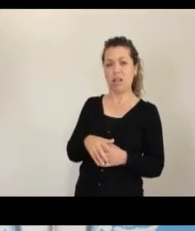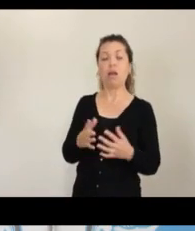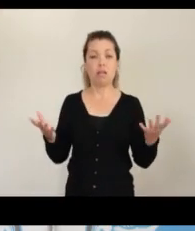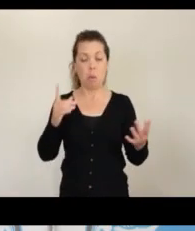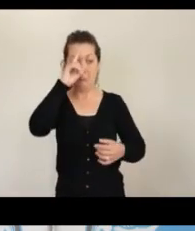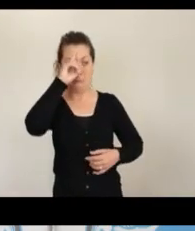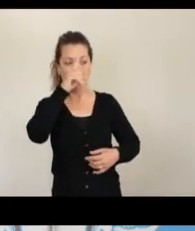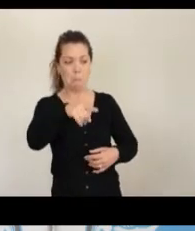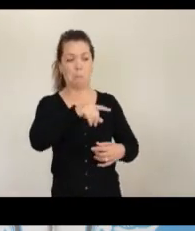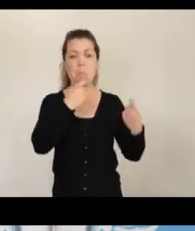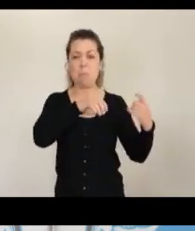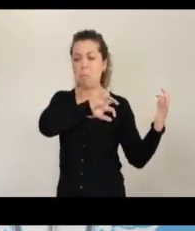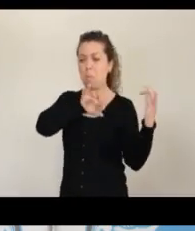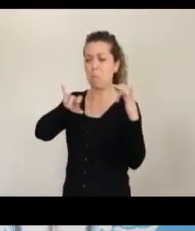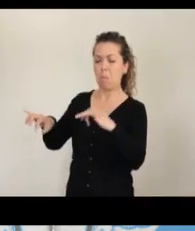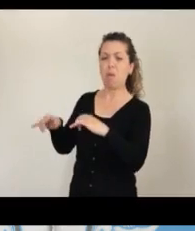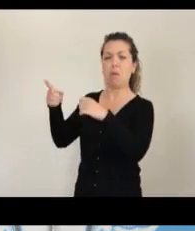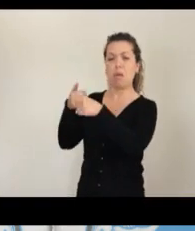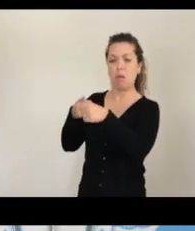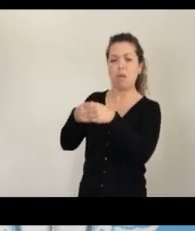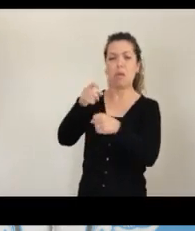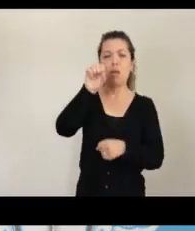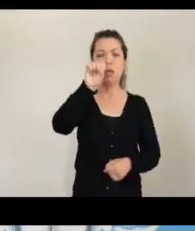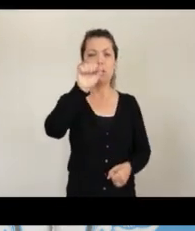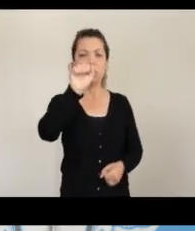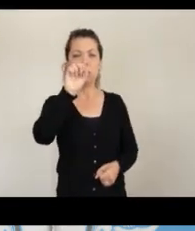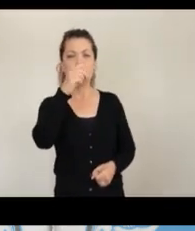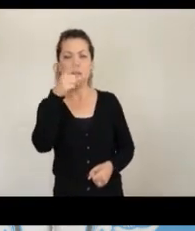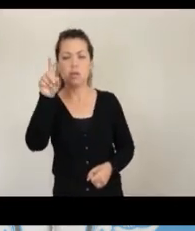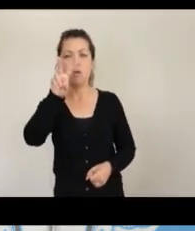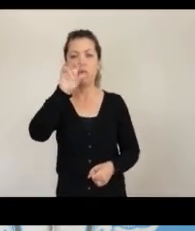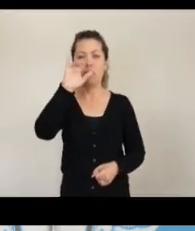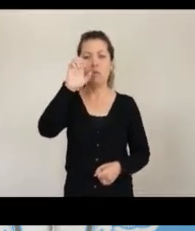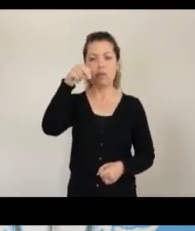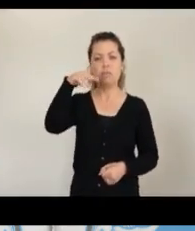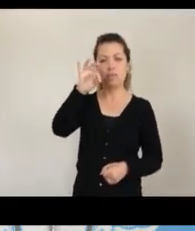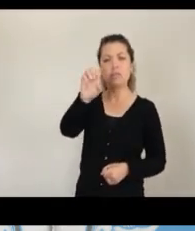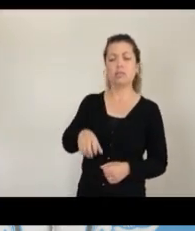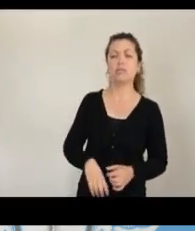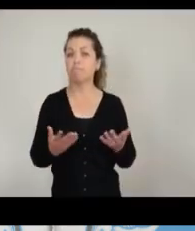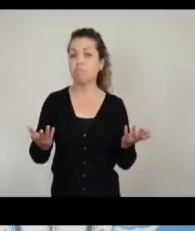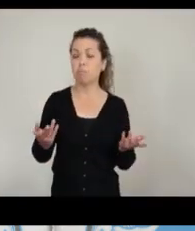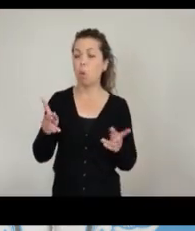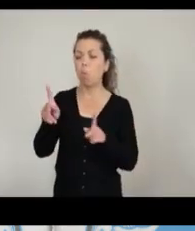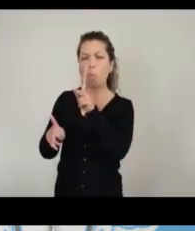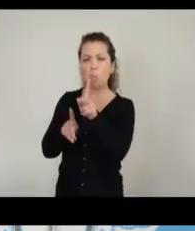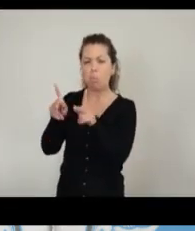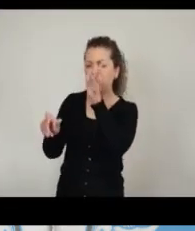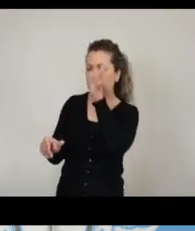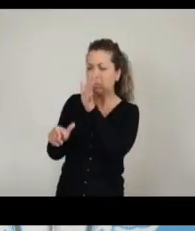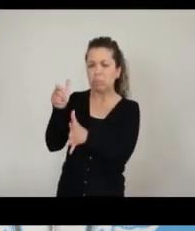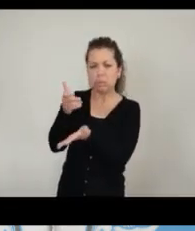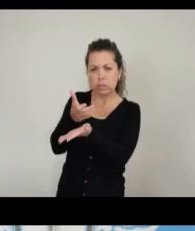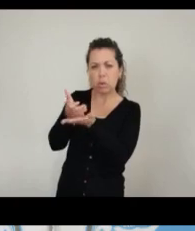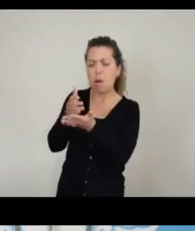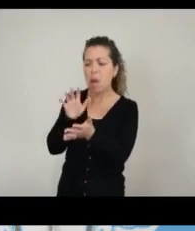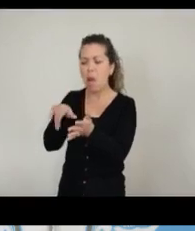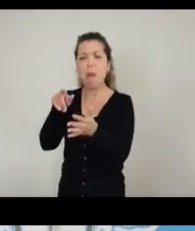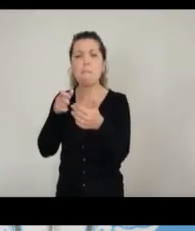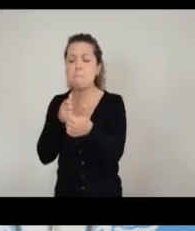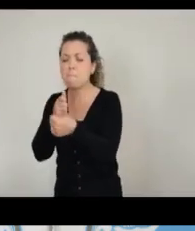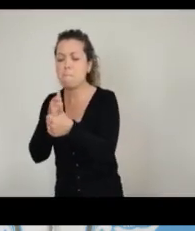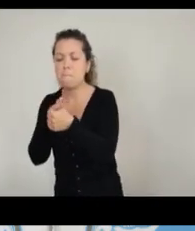se relacionavam com o modo de vida das comunidades ribeirinhas. O premiado arroz de Iguape. Durante o